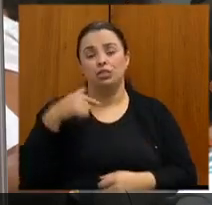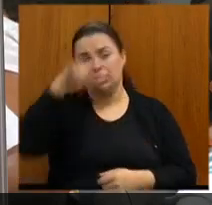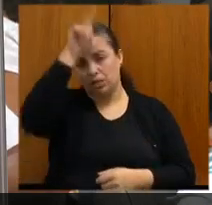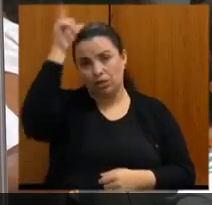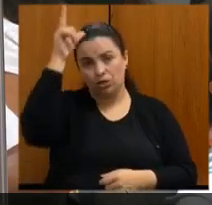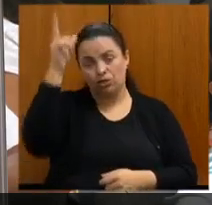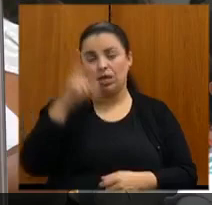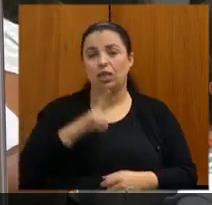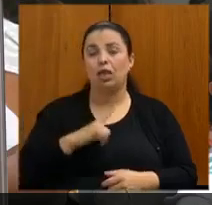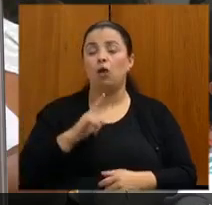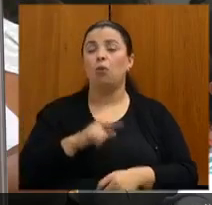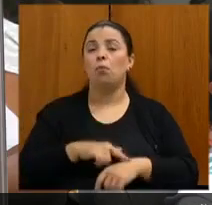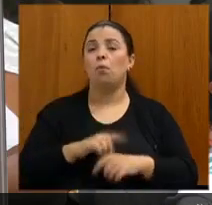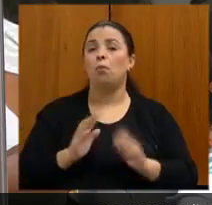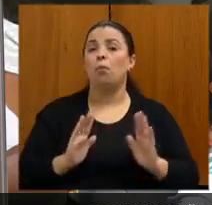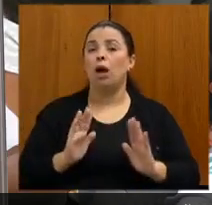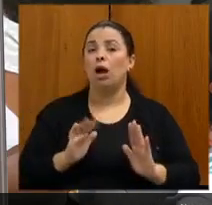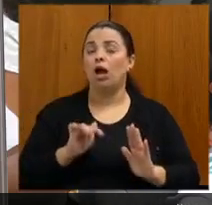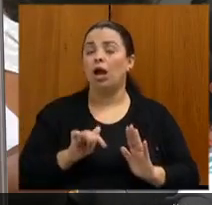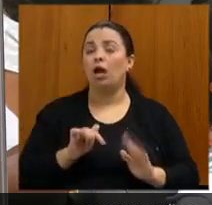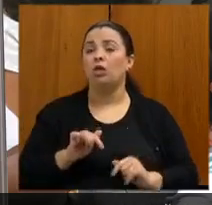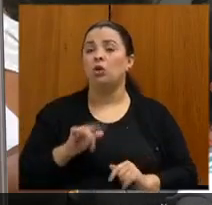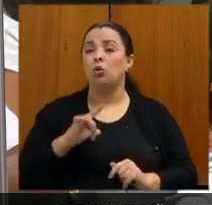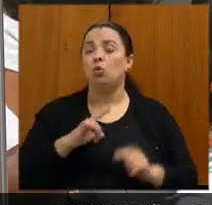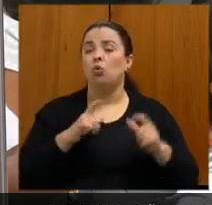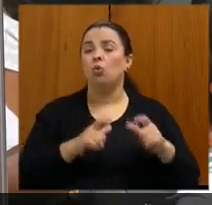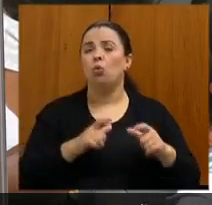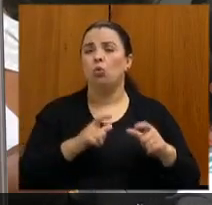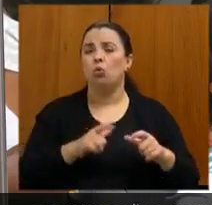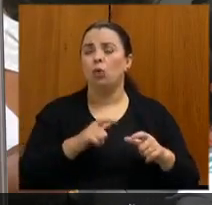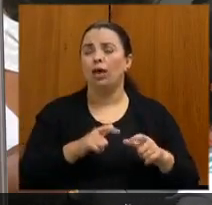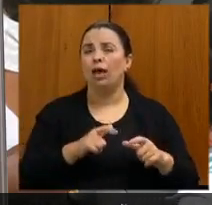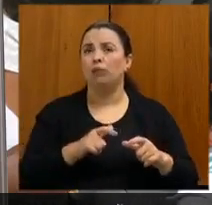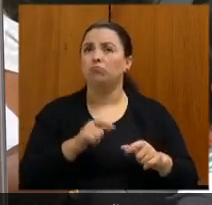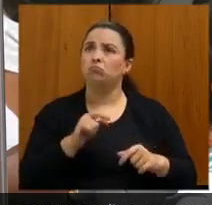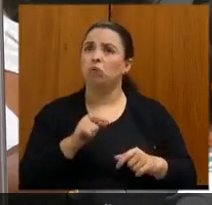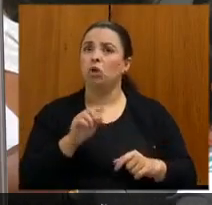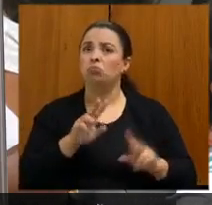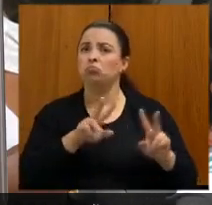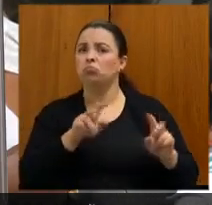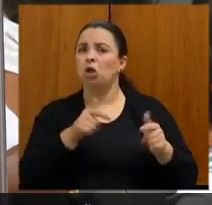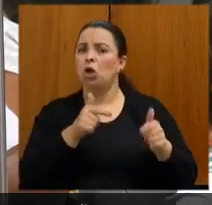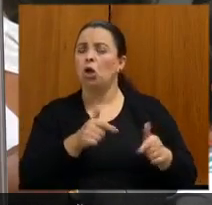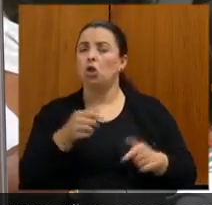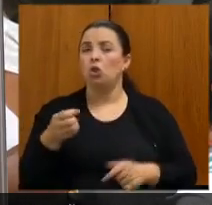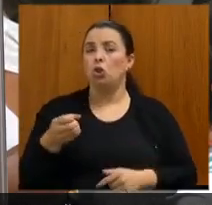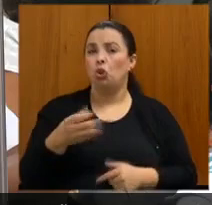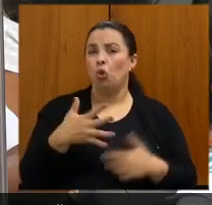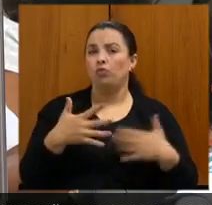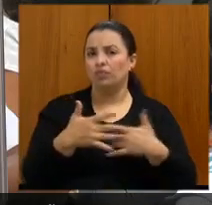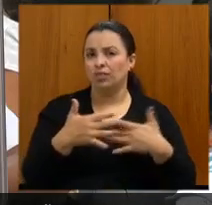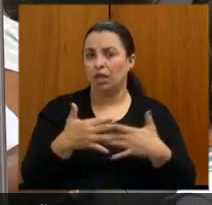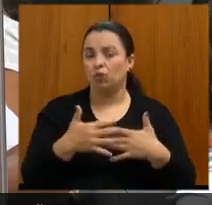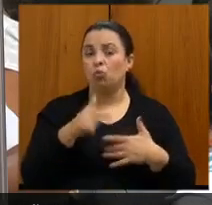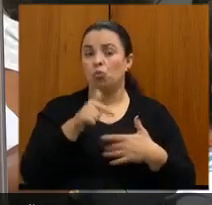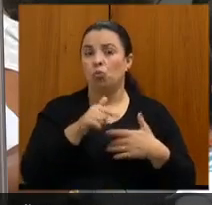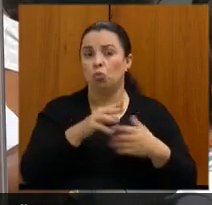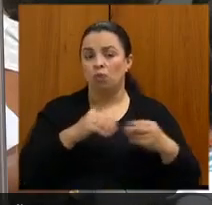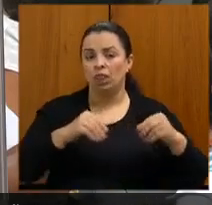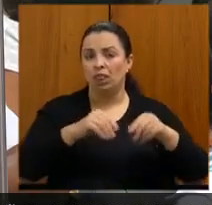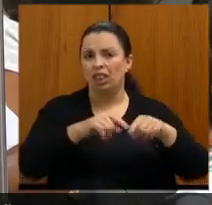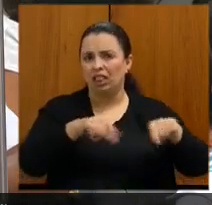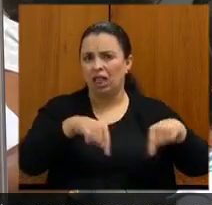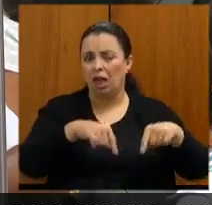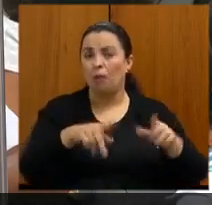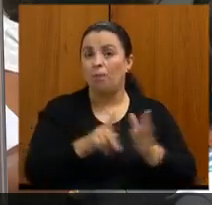respeito de uma de uma localidade que a gente chamou lá de novo centro um terreno que é da Cohab e